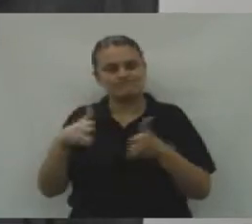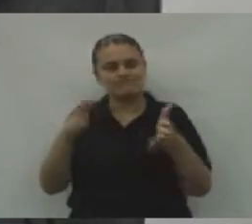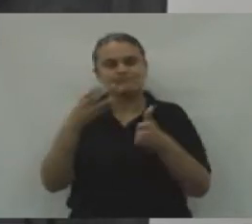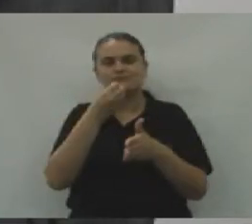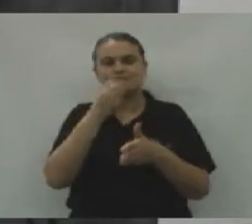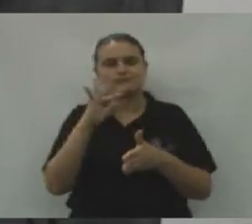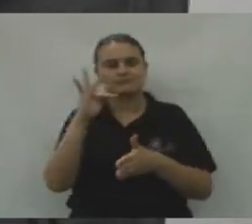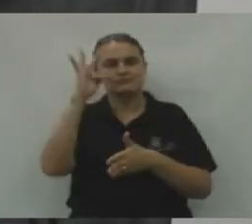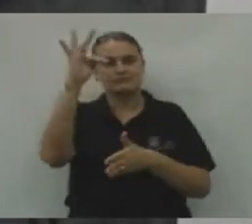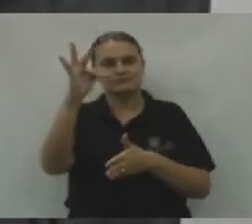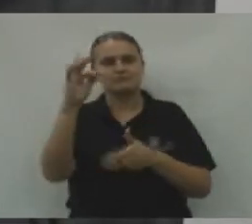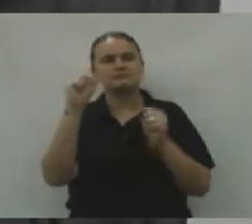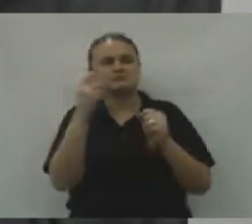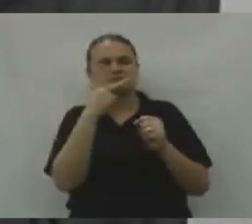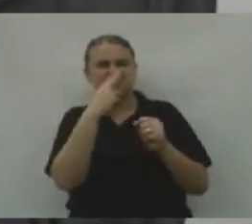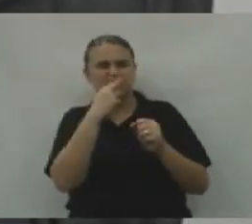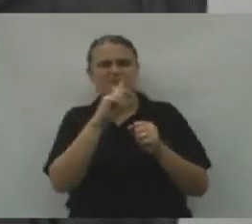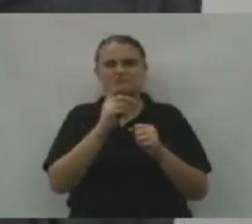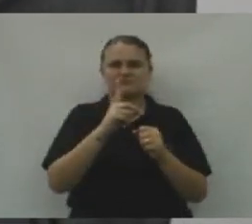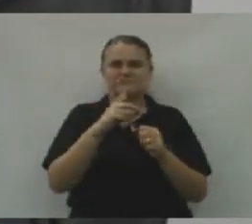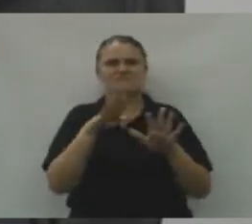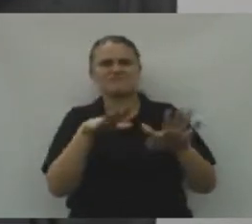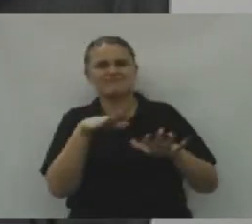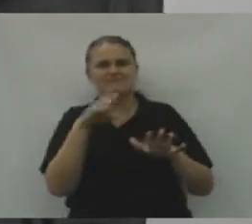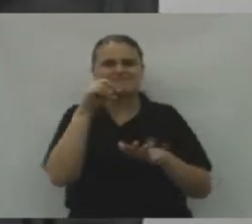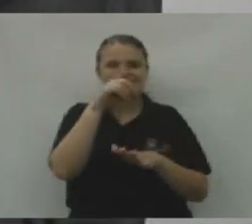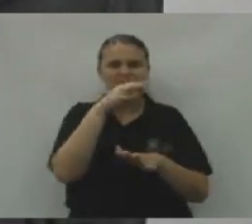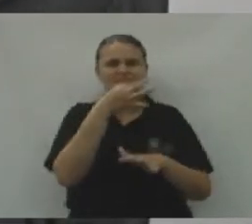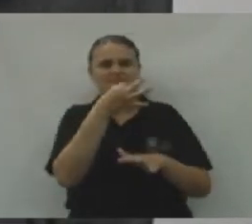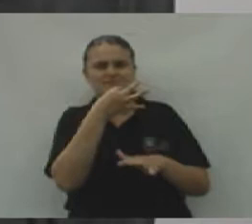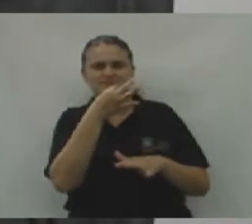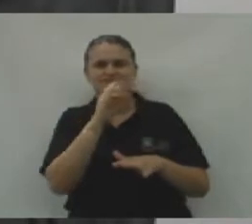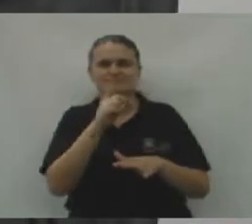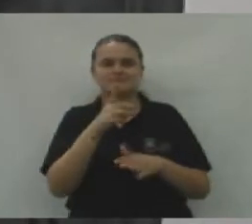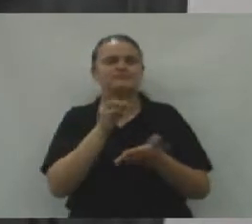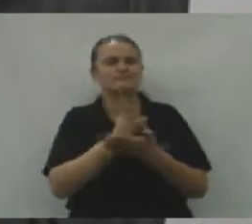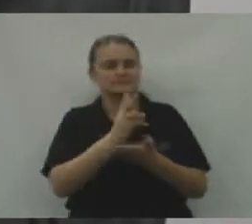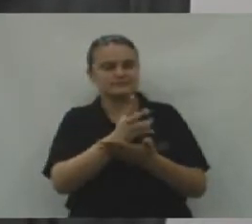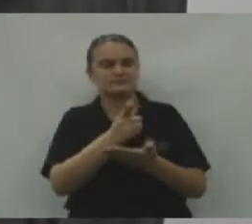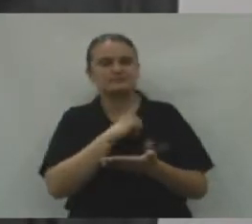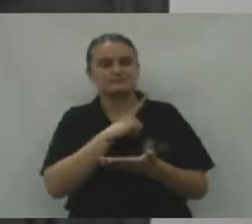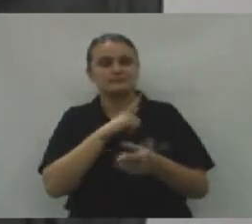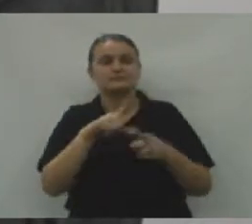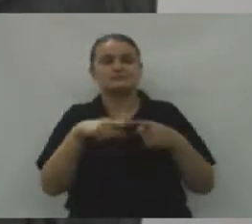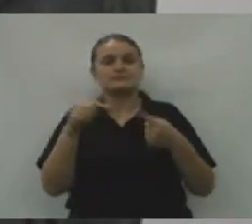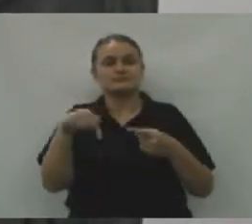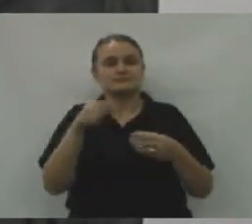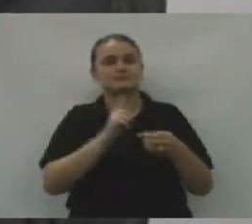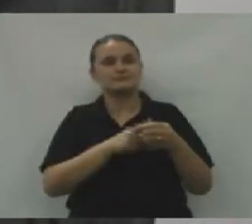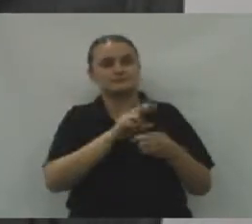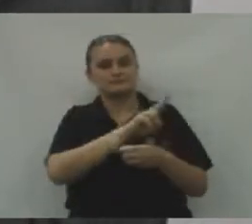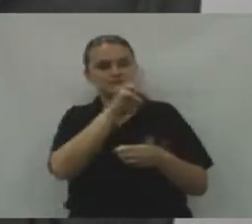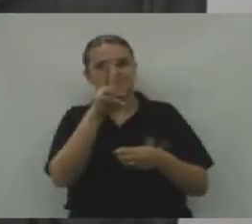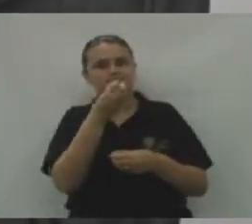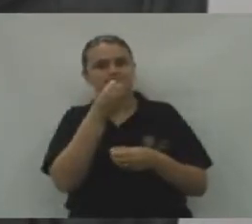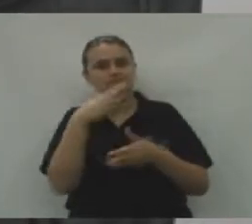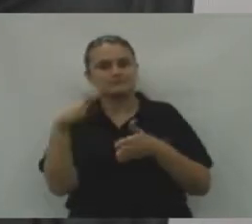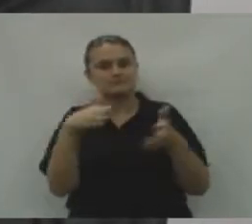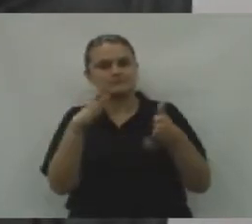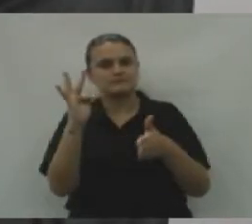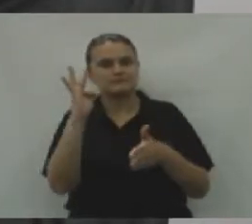sempre falo, pode parecer que não. Pode ser que tenha gente que ache que não. Sempre houve isso. Mas o União da Vitória caminha, sim. Nós temos